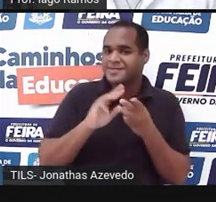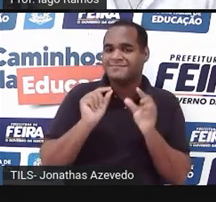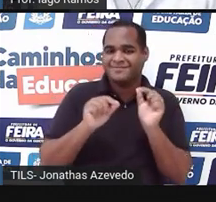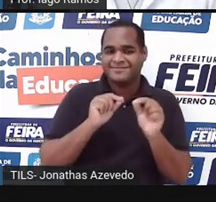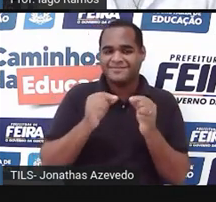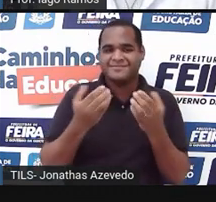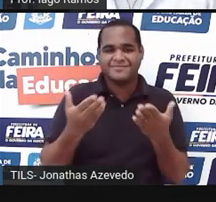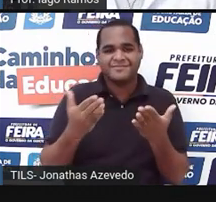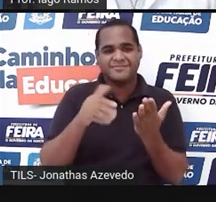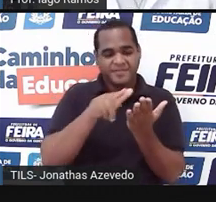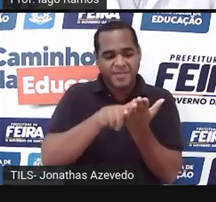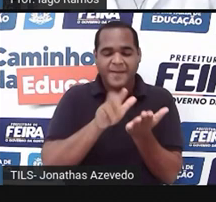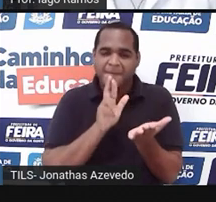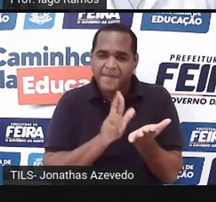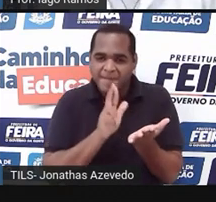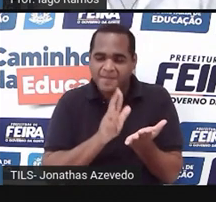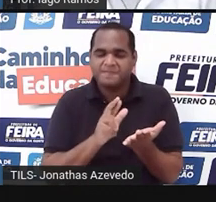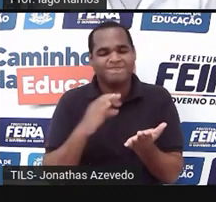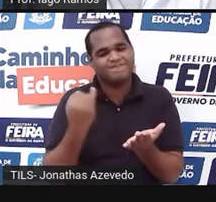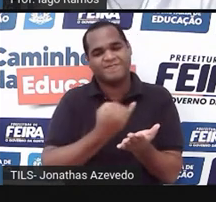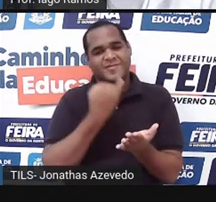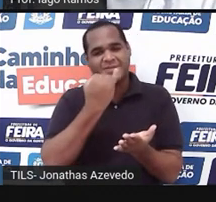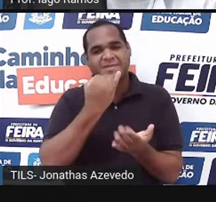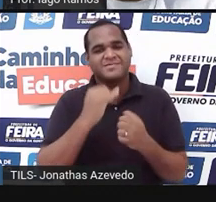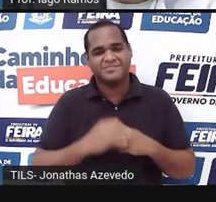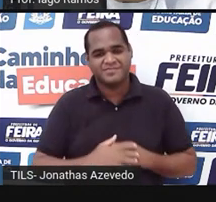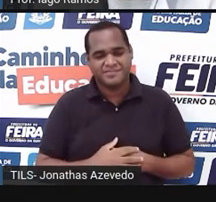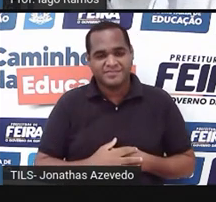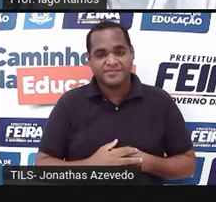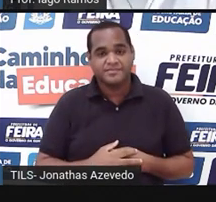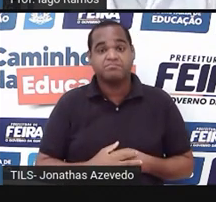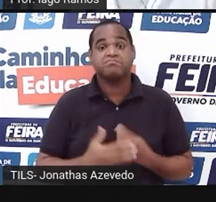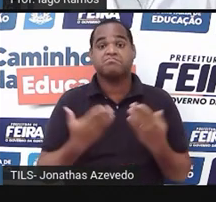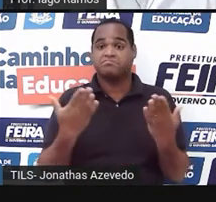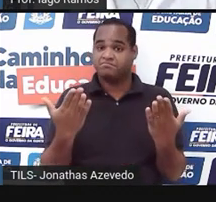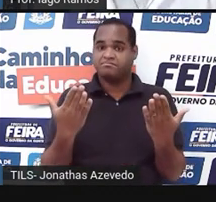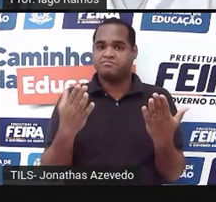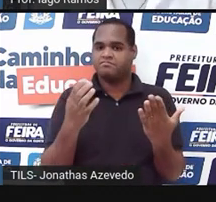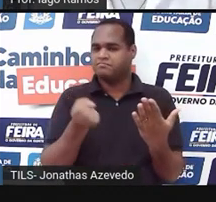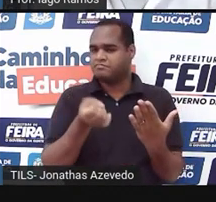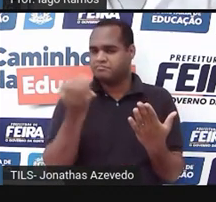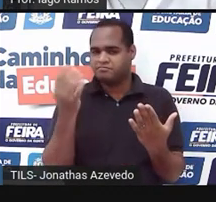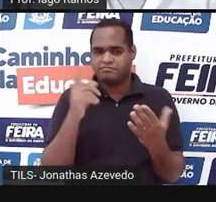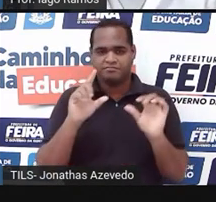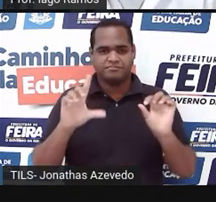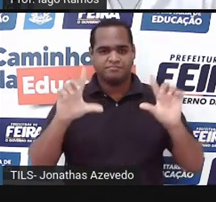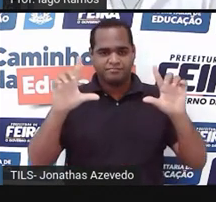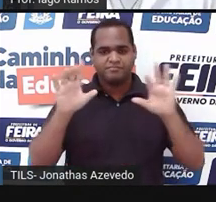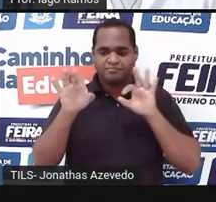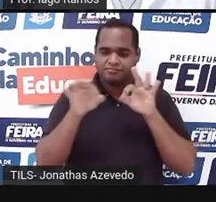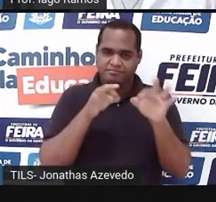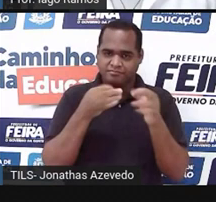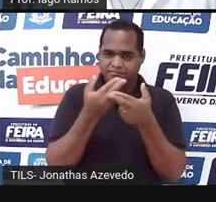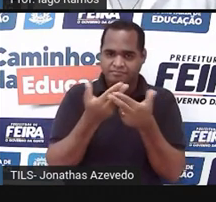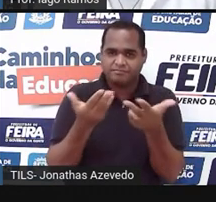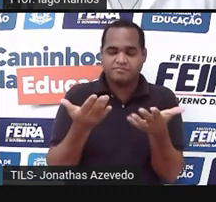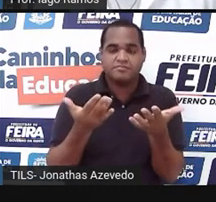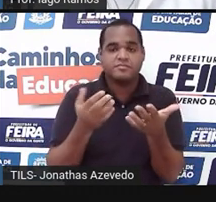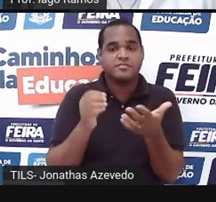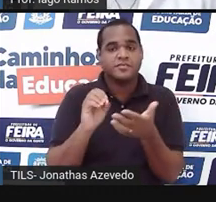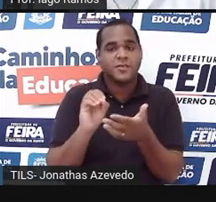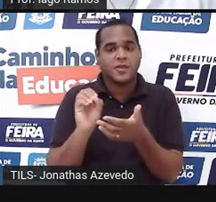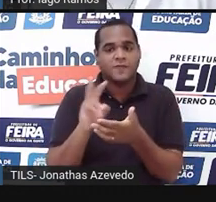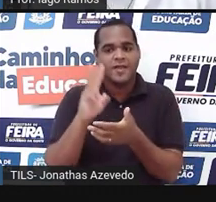assim né rascunho faz parte Então olha só Palio muita coisa na tela mas deixa organizar o